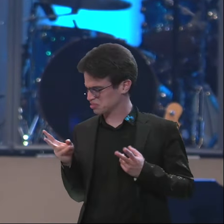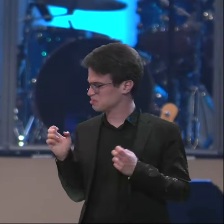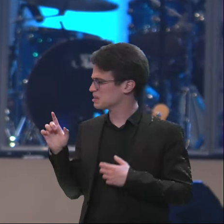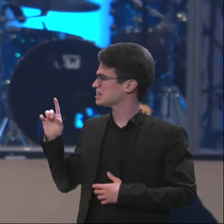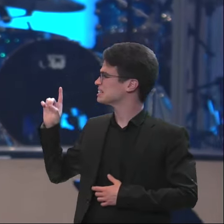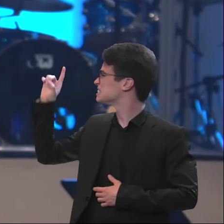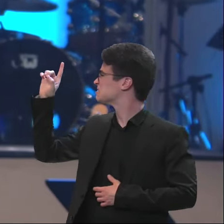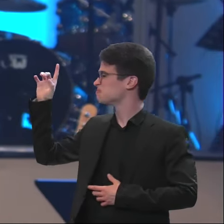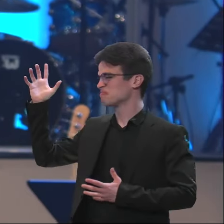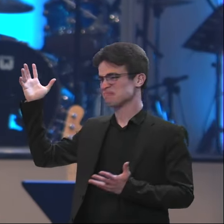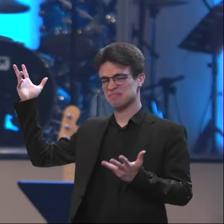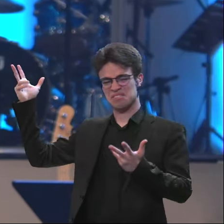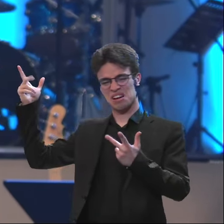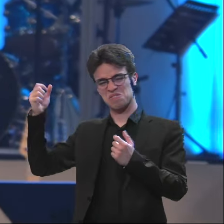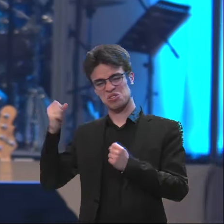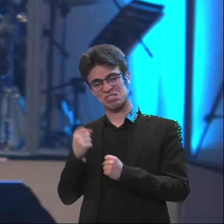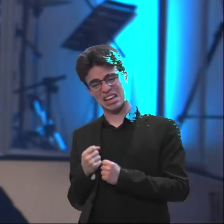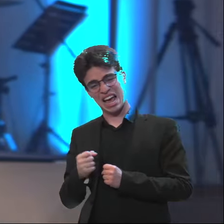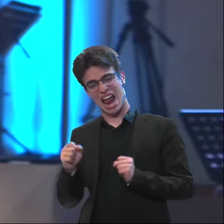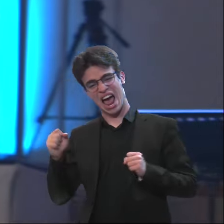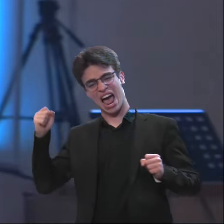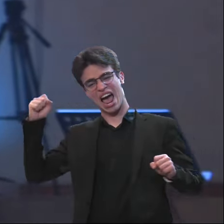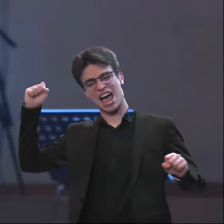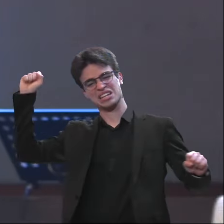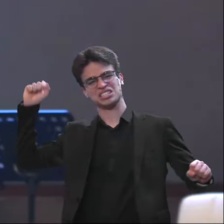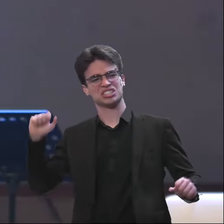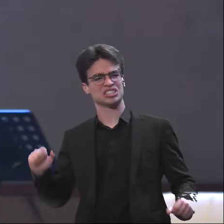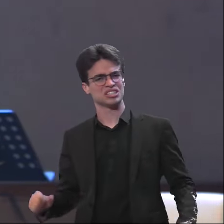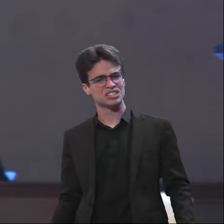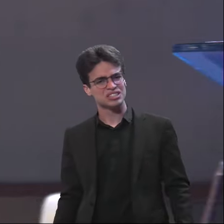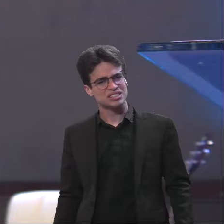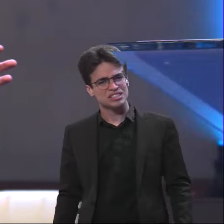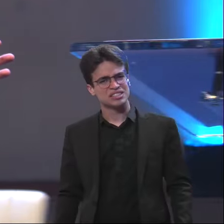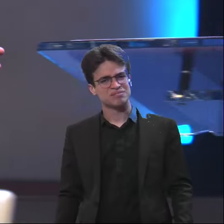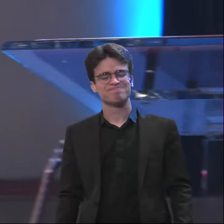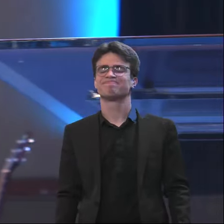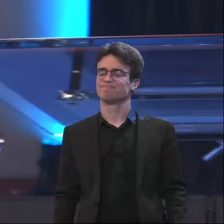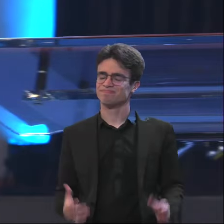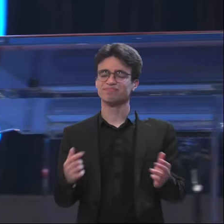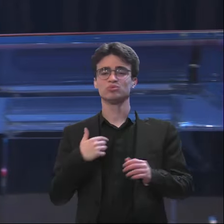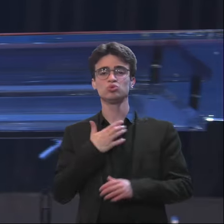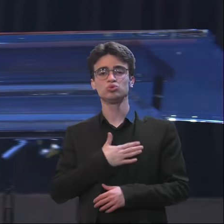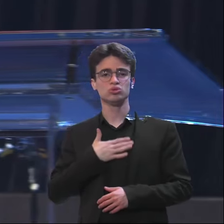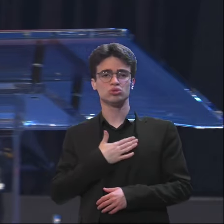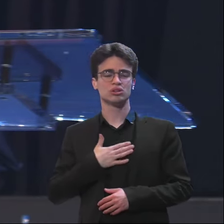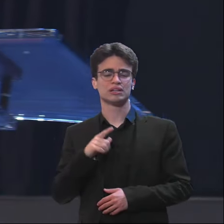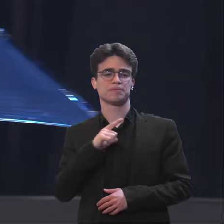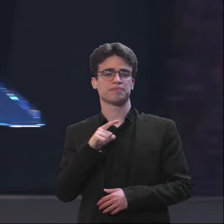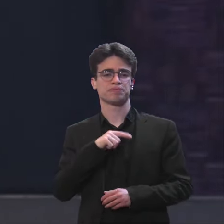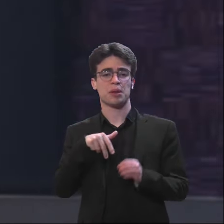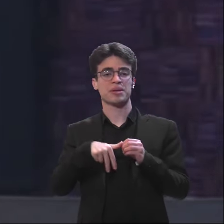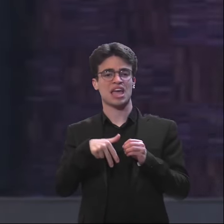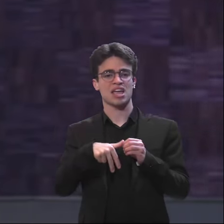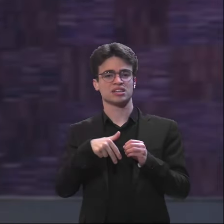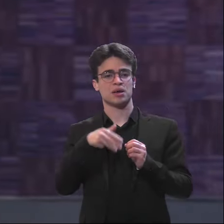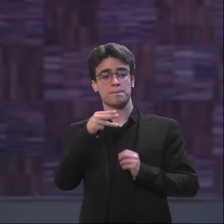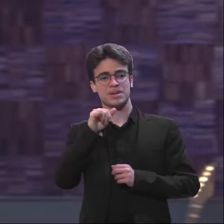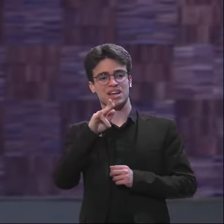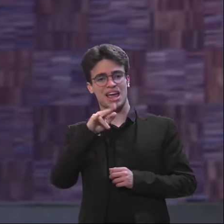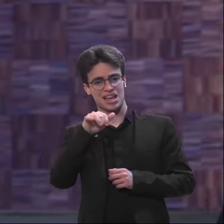Senhor. A Bíblia diz, eu gosto do livro de Miqueias, ele fala que Deus anda e as